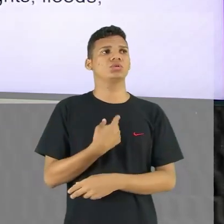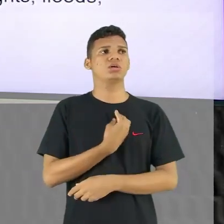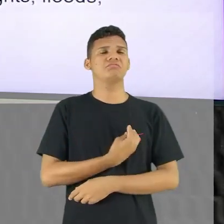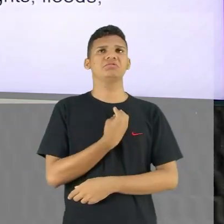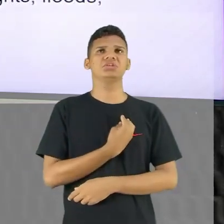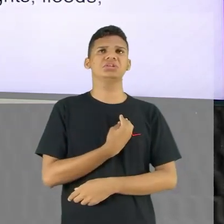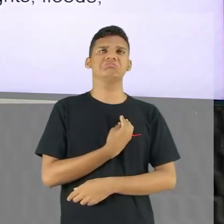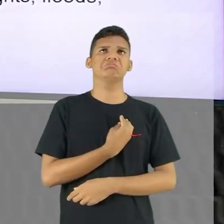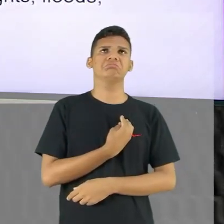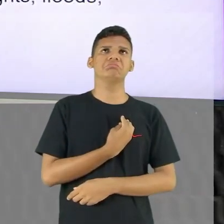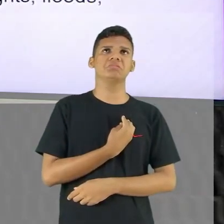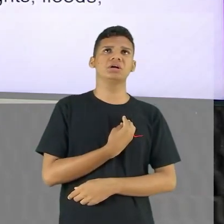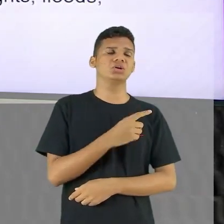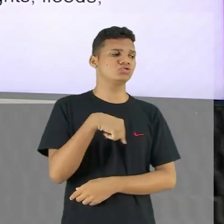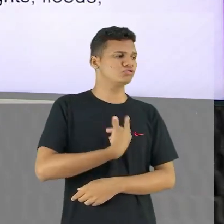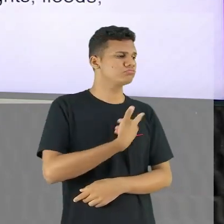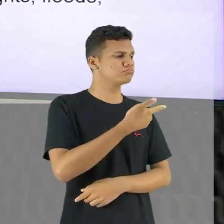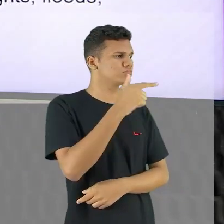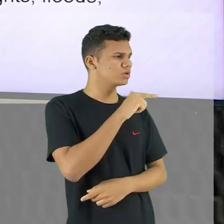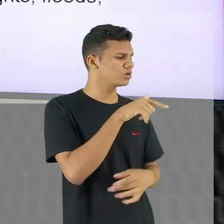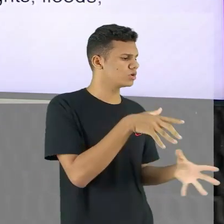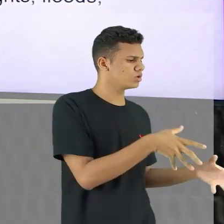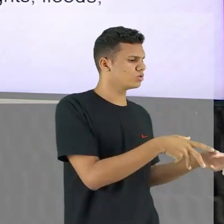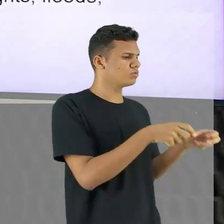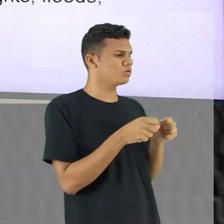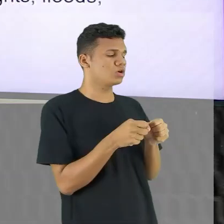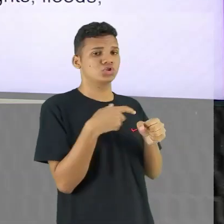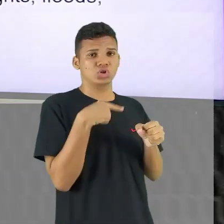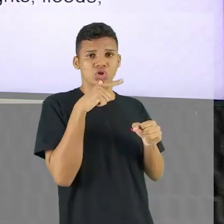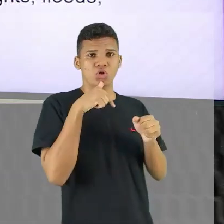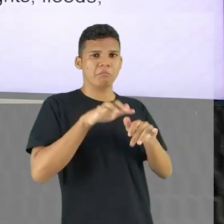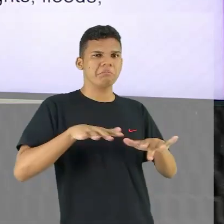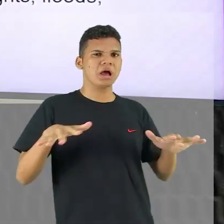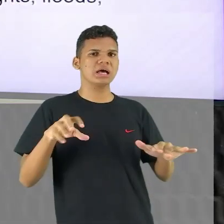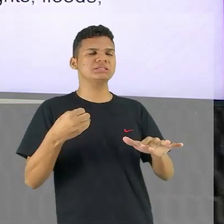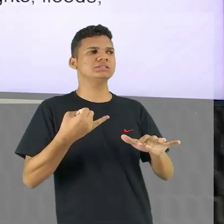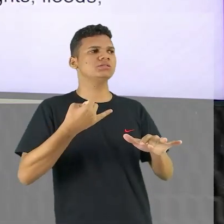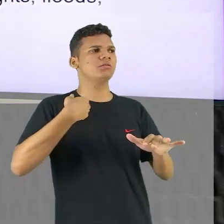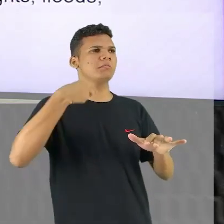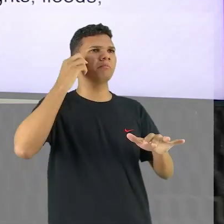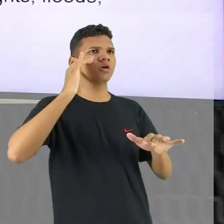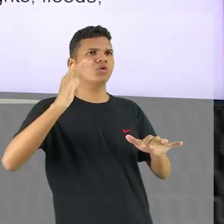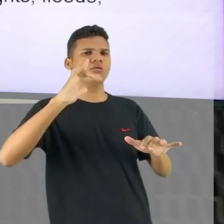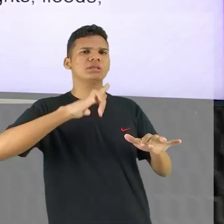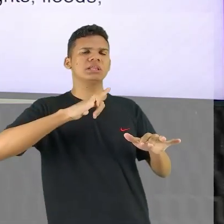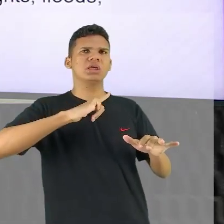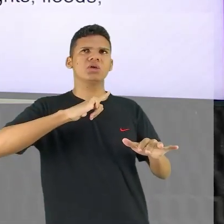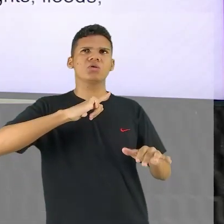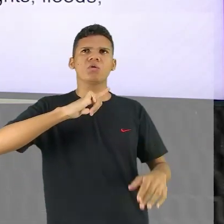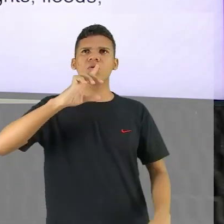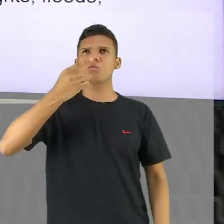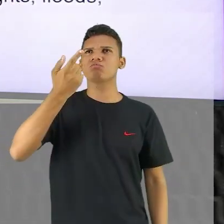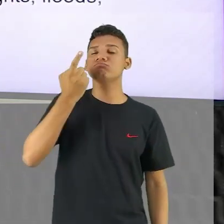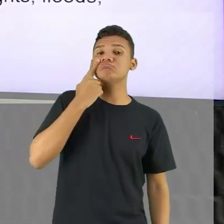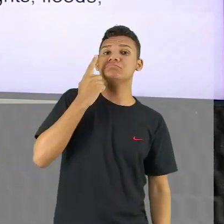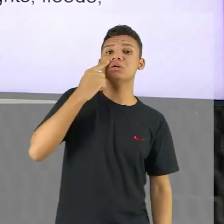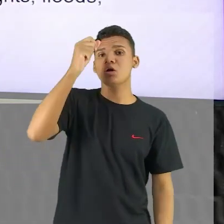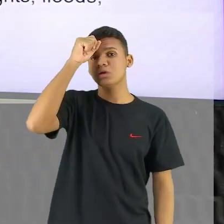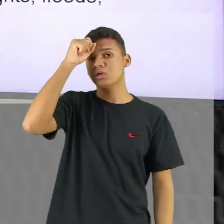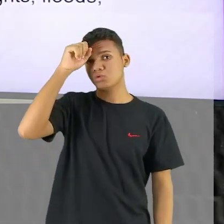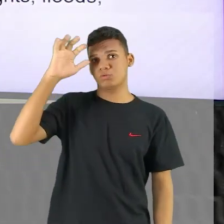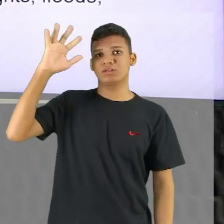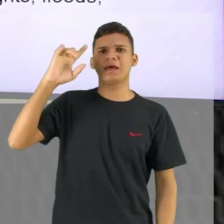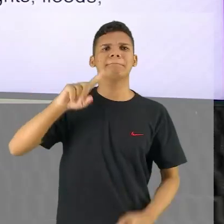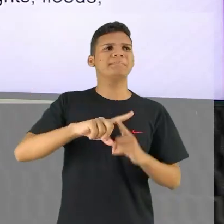mar, ou coisas que nós carregamos no oceano, se você quiser dar uma visão mais ampla do título. Se você analisar